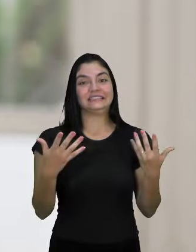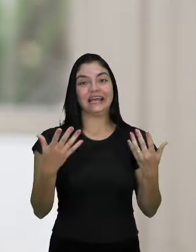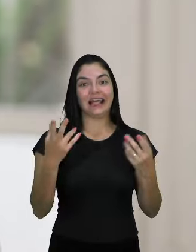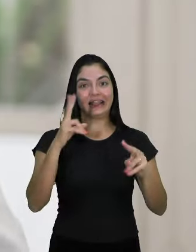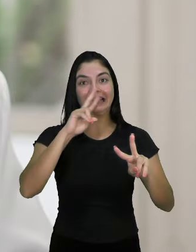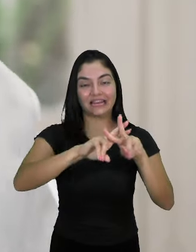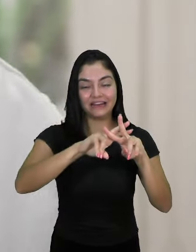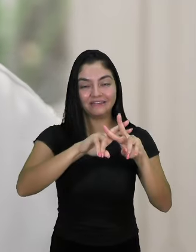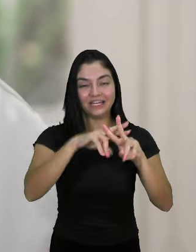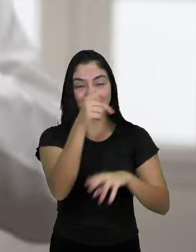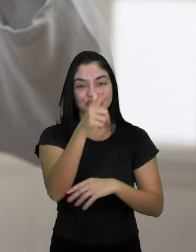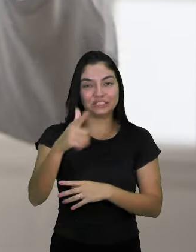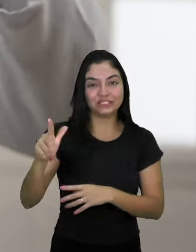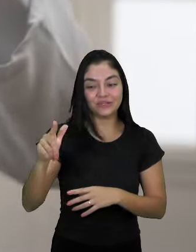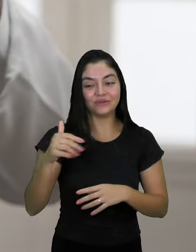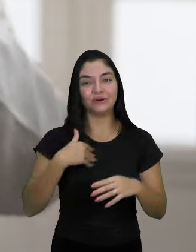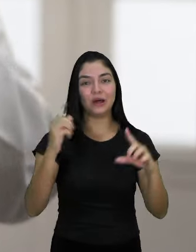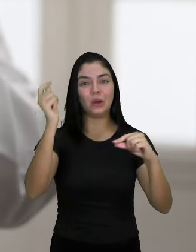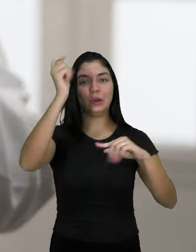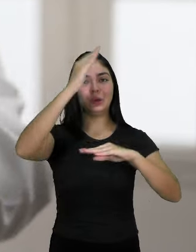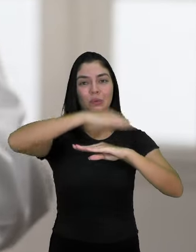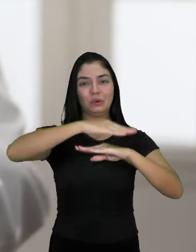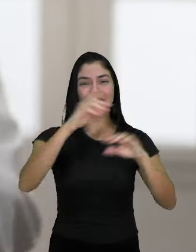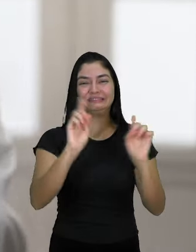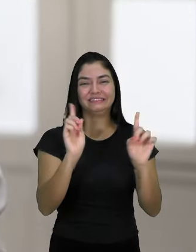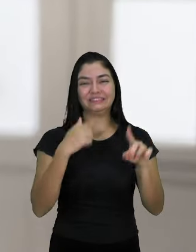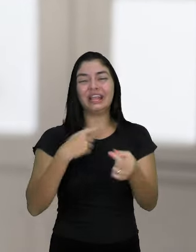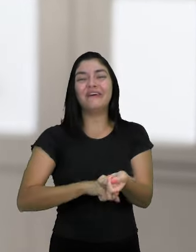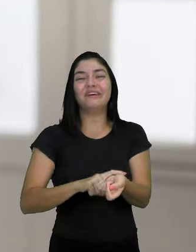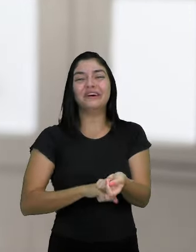Opa, travei. Põe esse trem na minha frente aqui que me dá